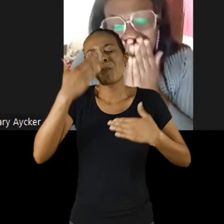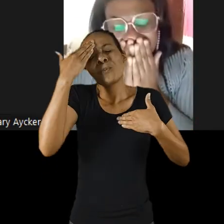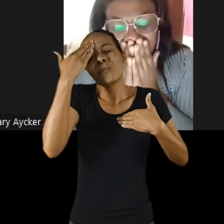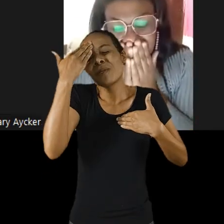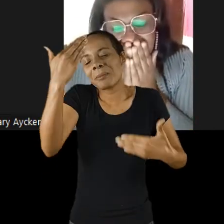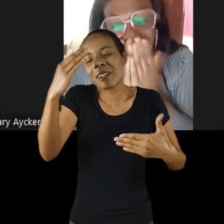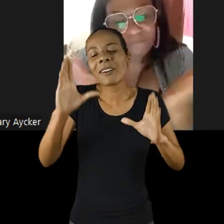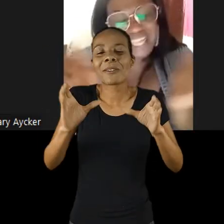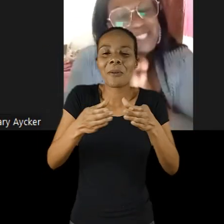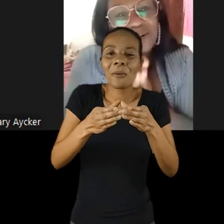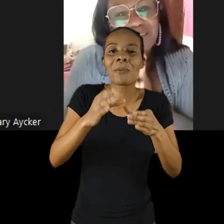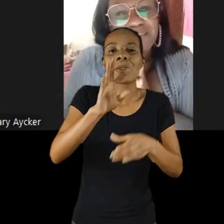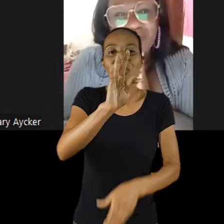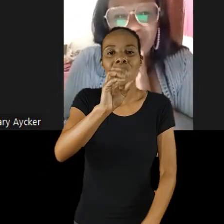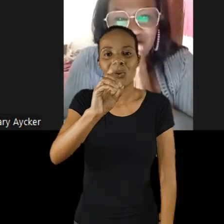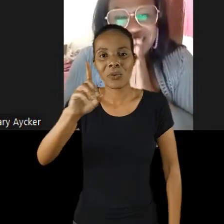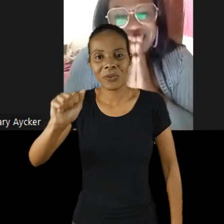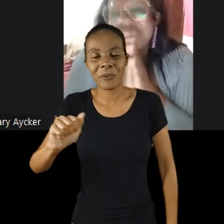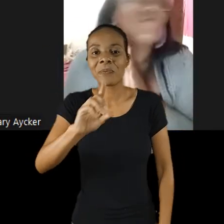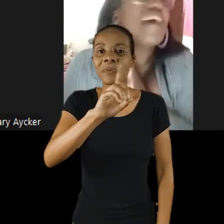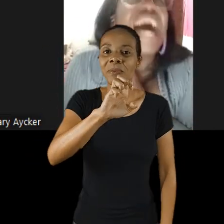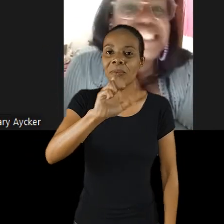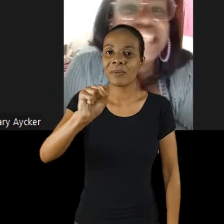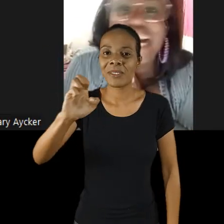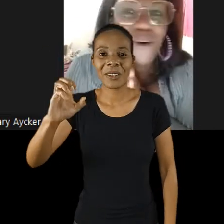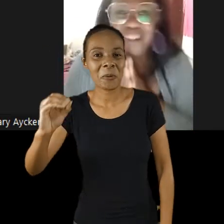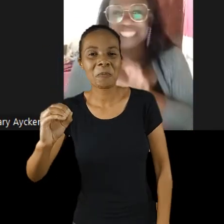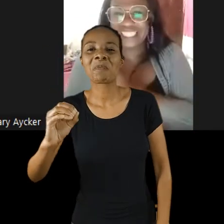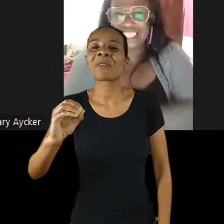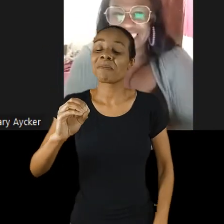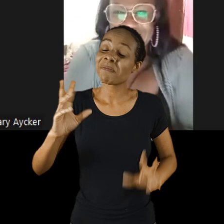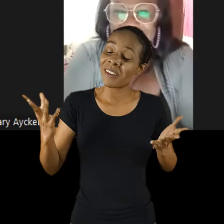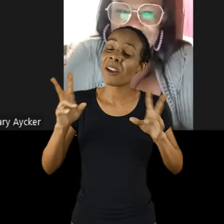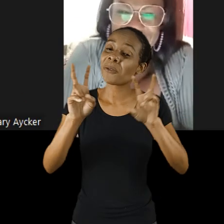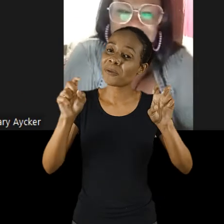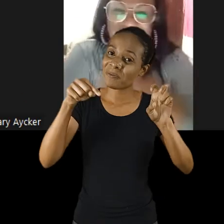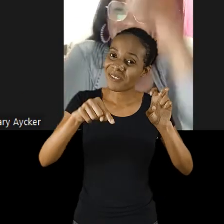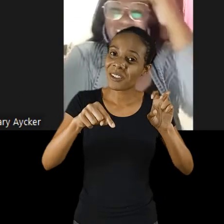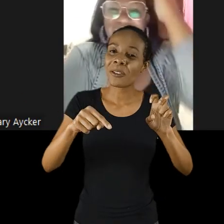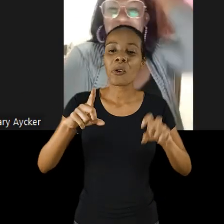Deseu, e é sobre, estamos juntos demais da conta.